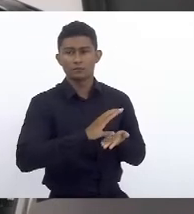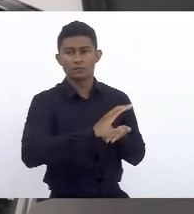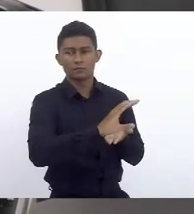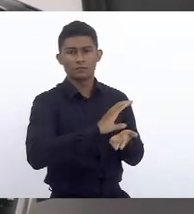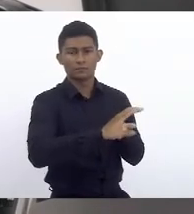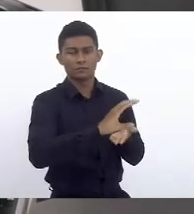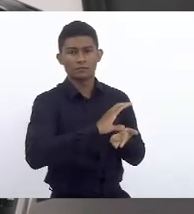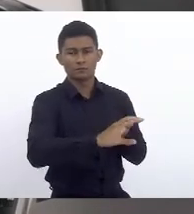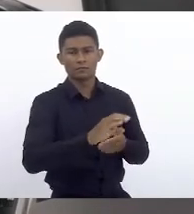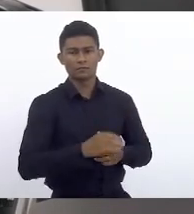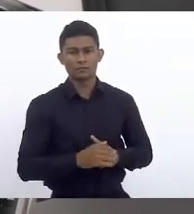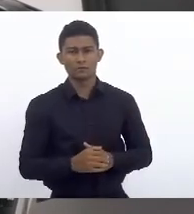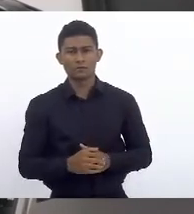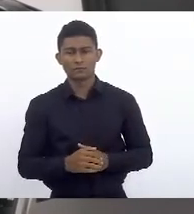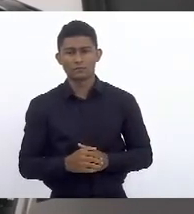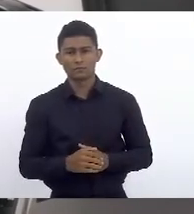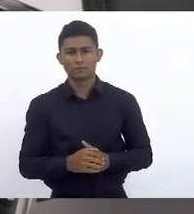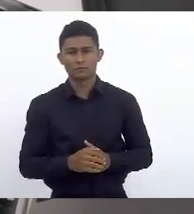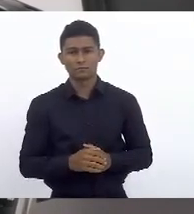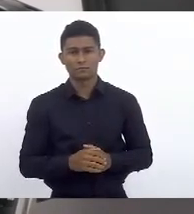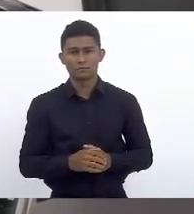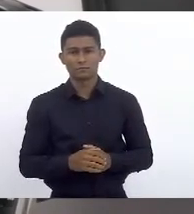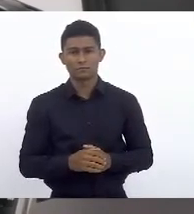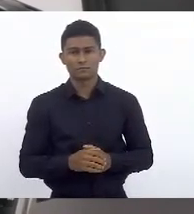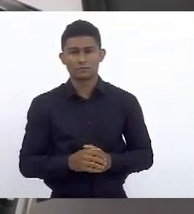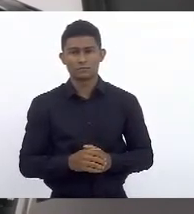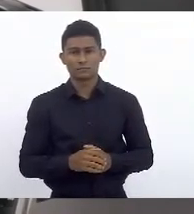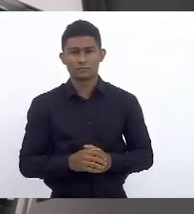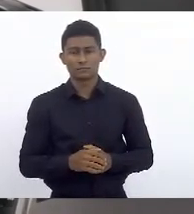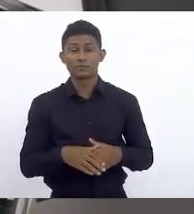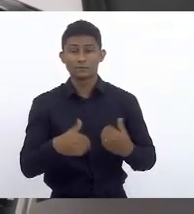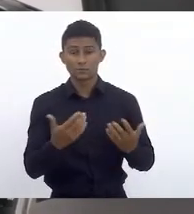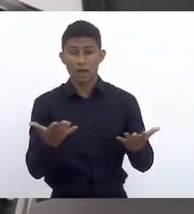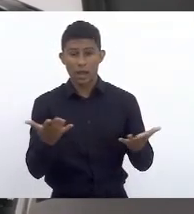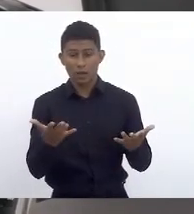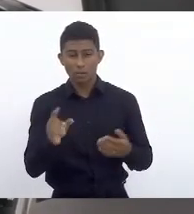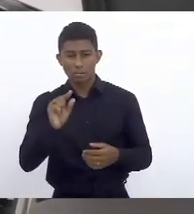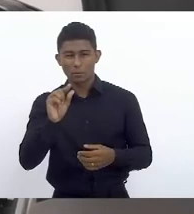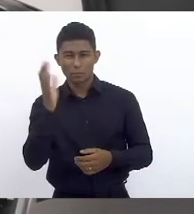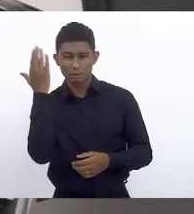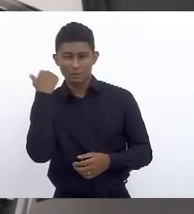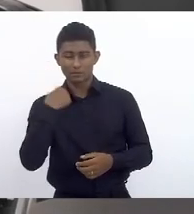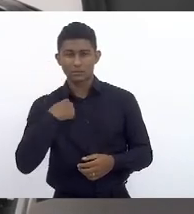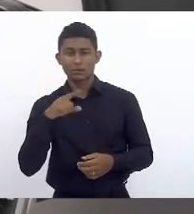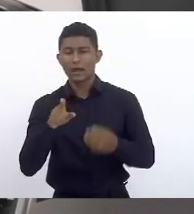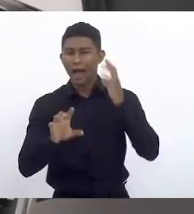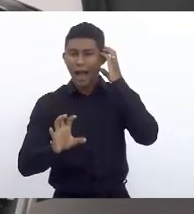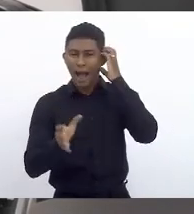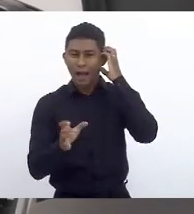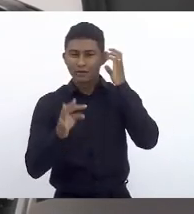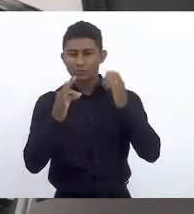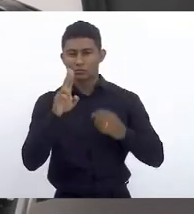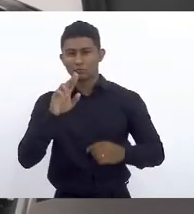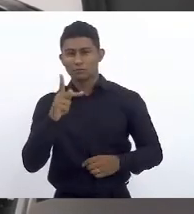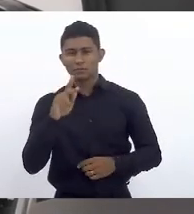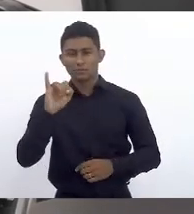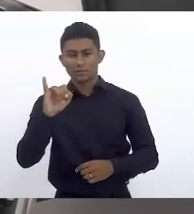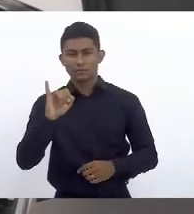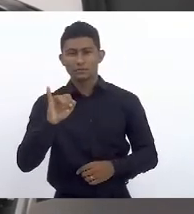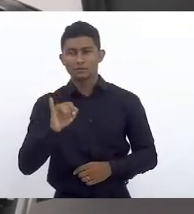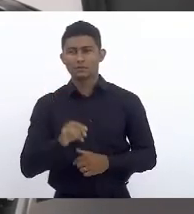19 bilhões de reais. Desligado. Bem, eu agora há pouco estava numa rádio, na Rádio Tupi. O André está sem som.